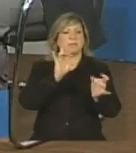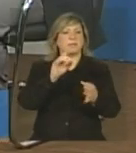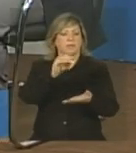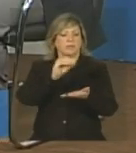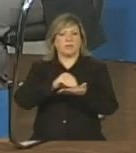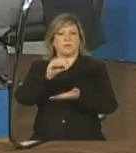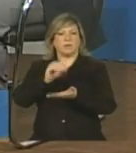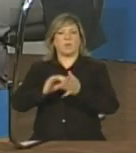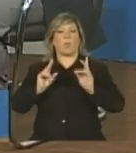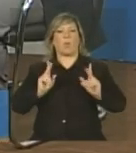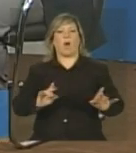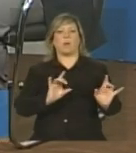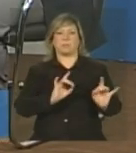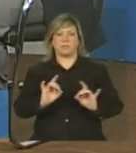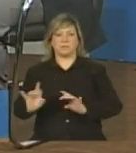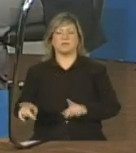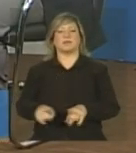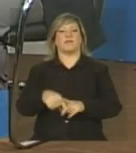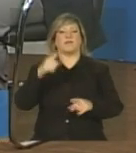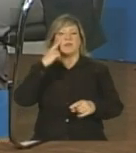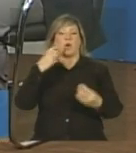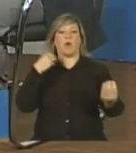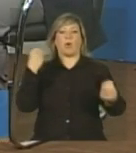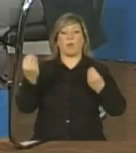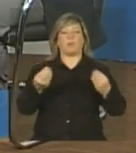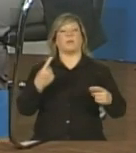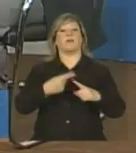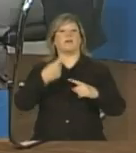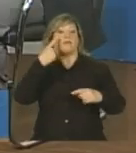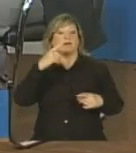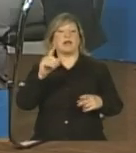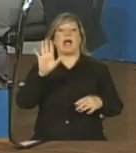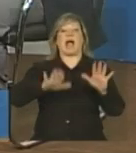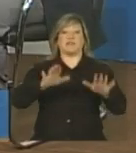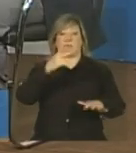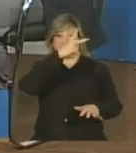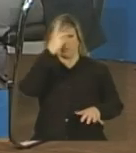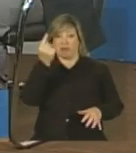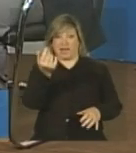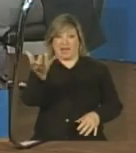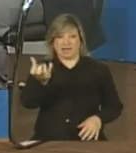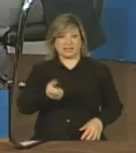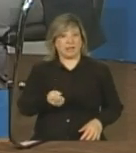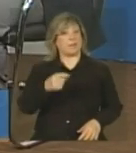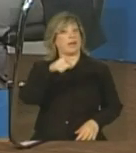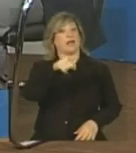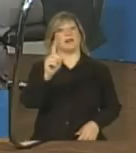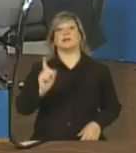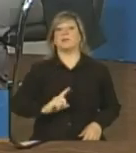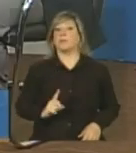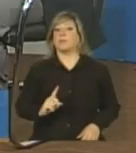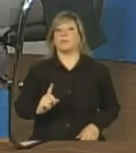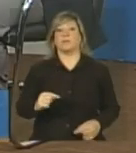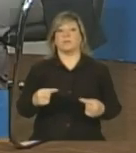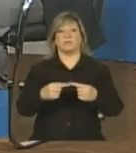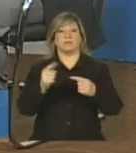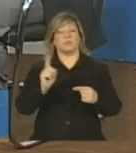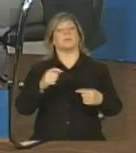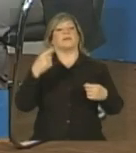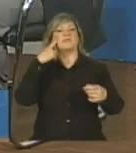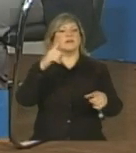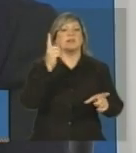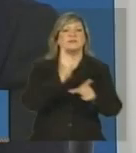estar apurando denúncias de recebimento indevido do benefício. Outra ação também importante